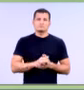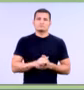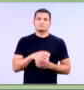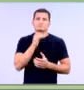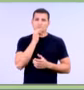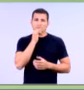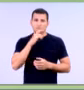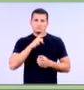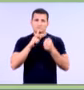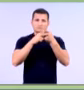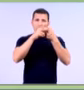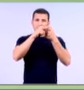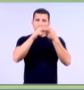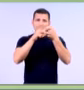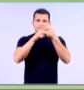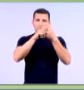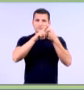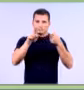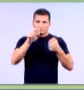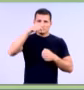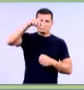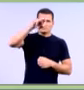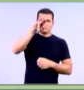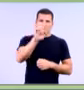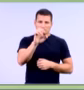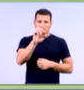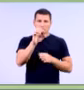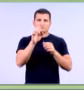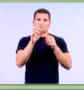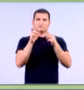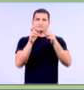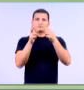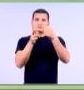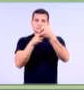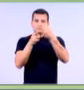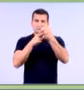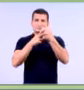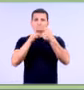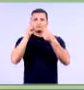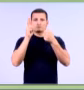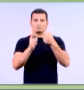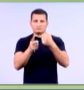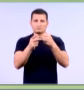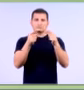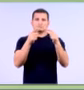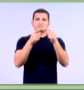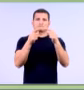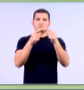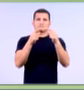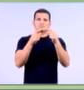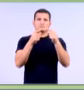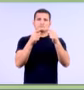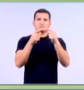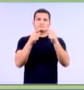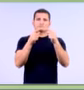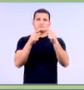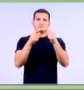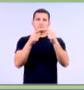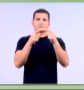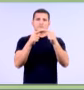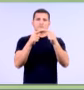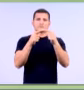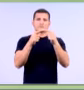pronome relativo que, o verbo vai concordar sempre com o seu